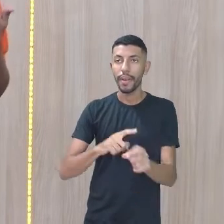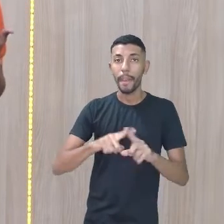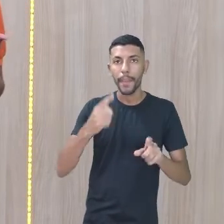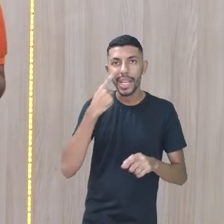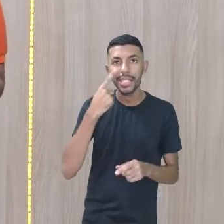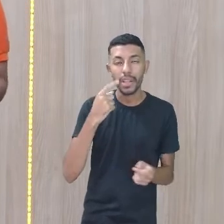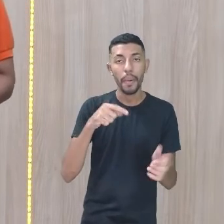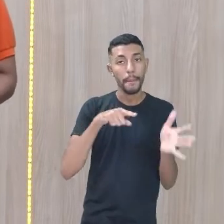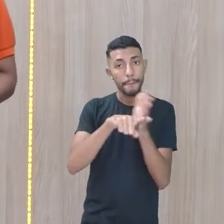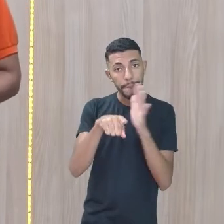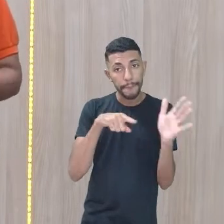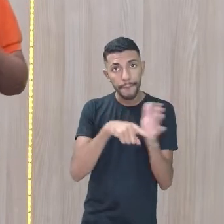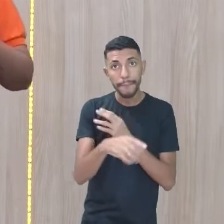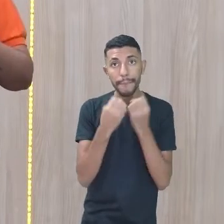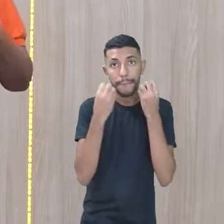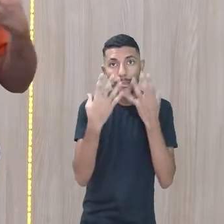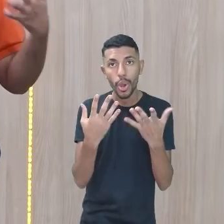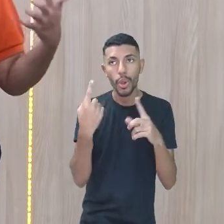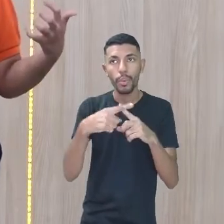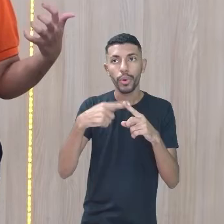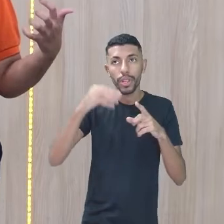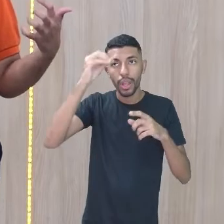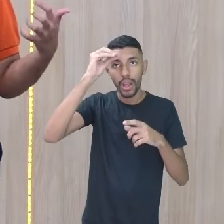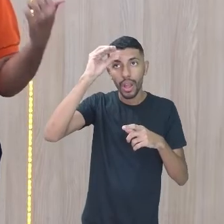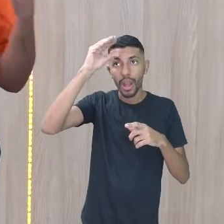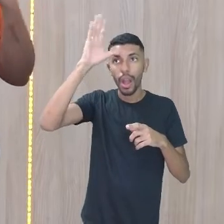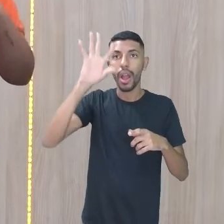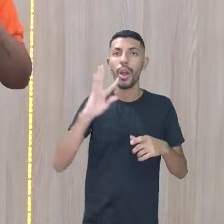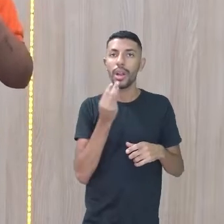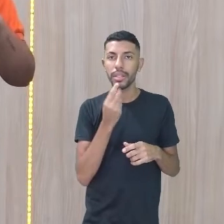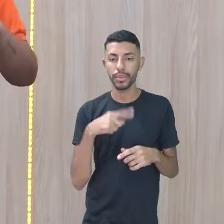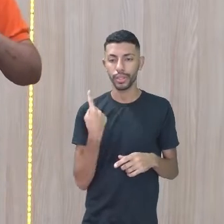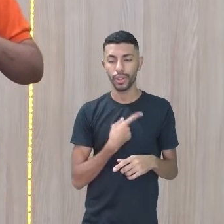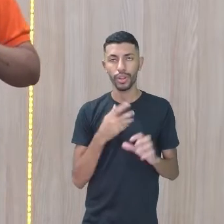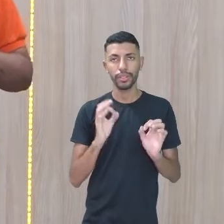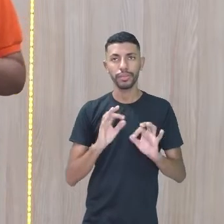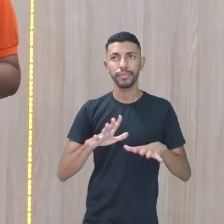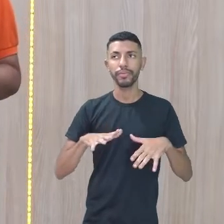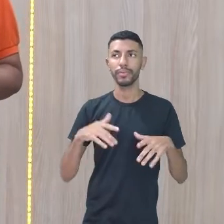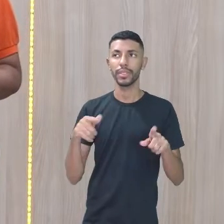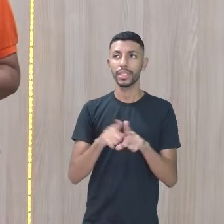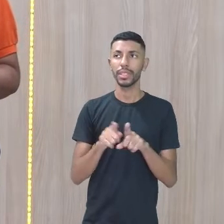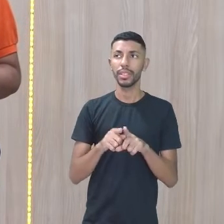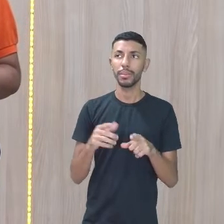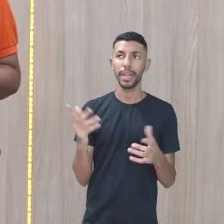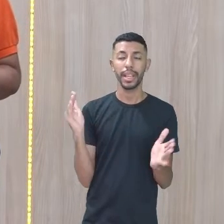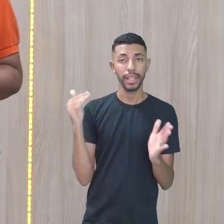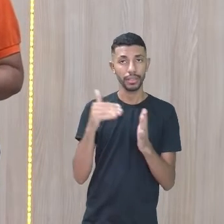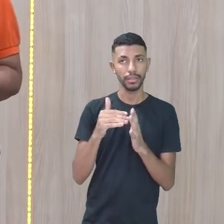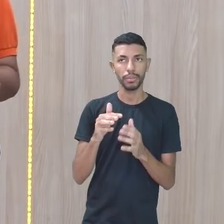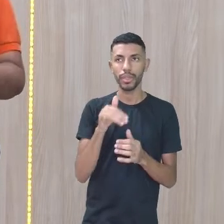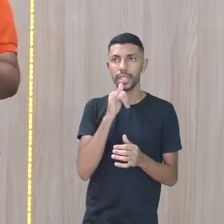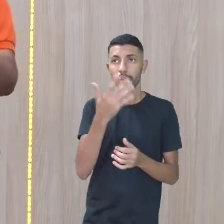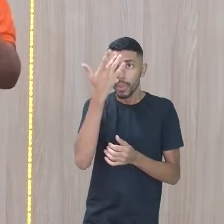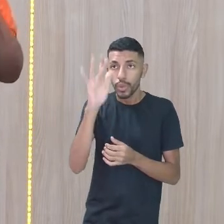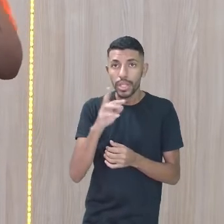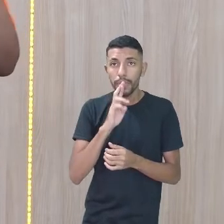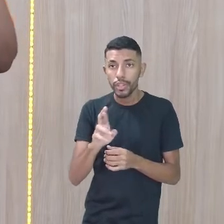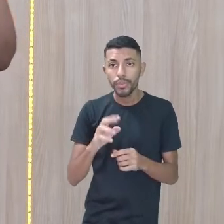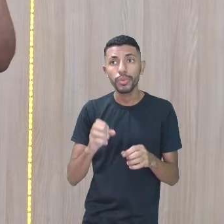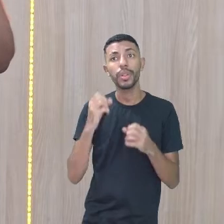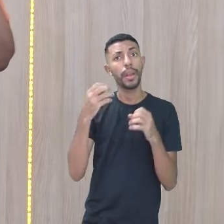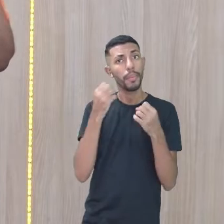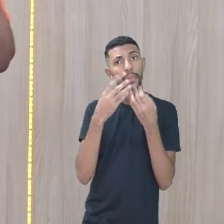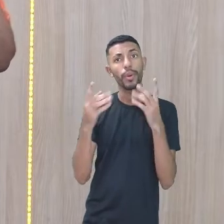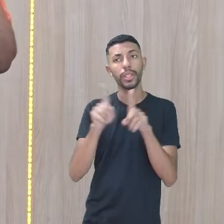fazer perguntas é bom, minha gente, porque expande o nosso conhecimento, mesmo quando a gente não sabe respondê-las. Porque se agora eu